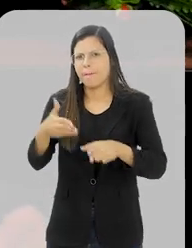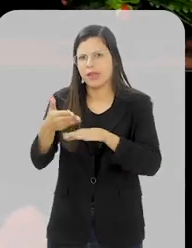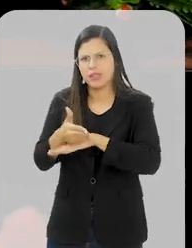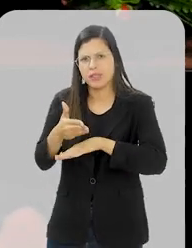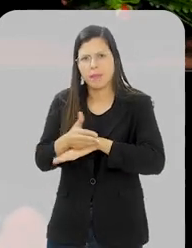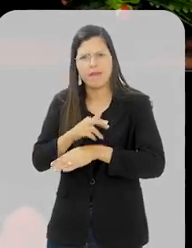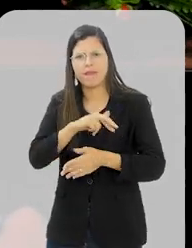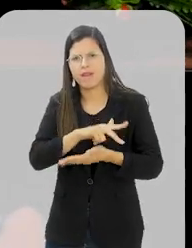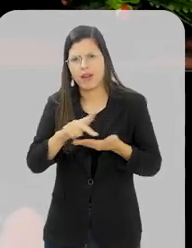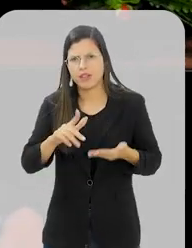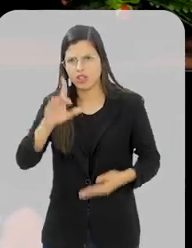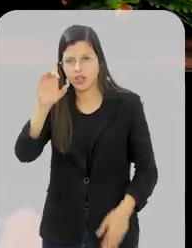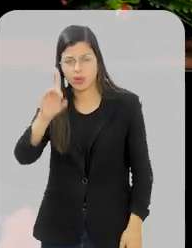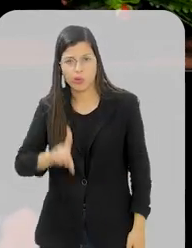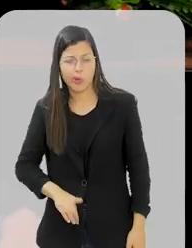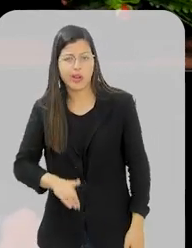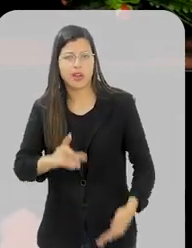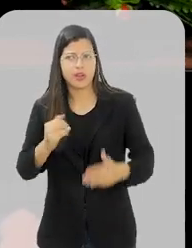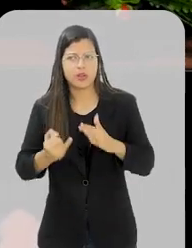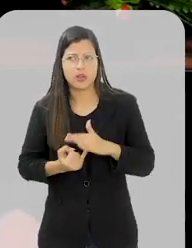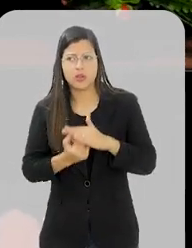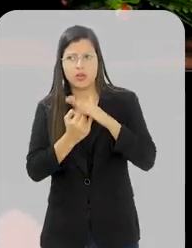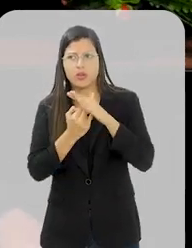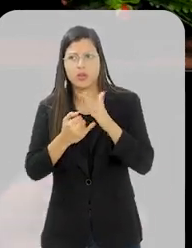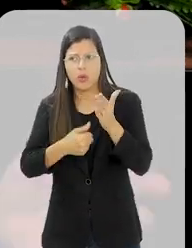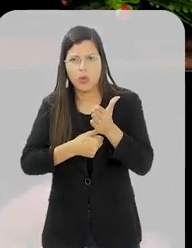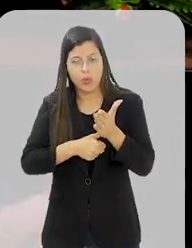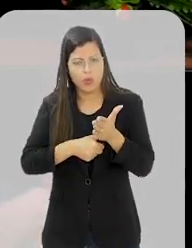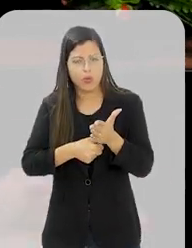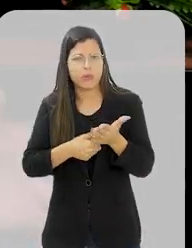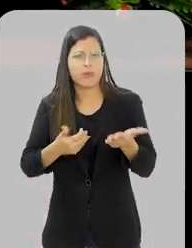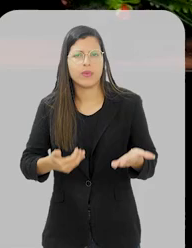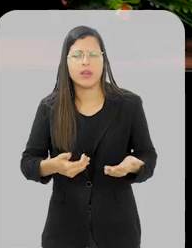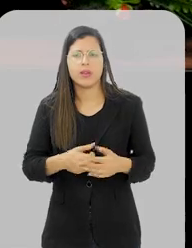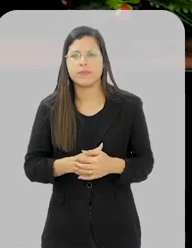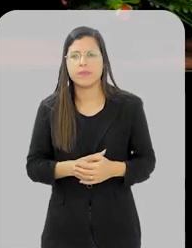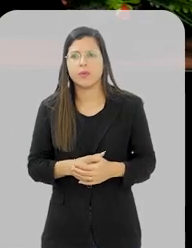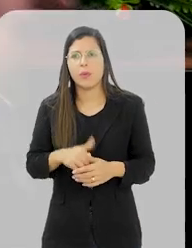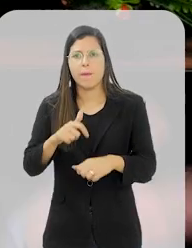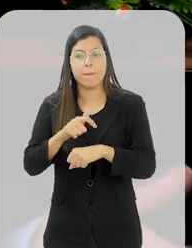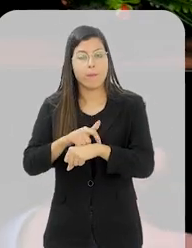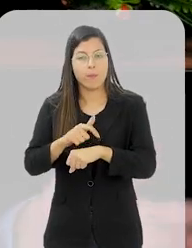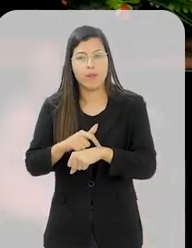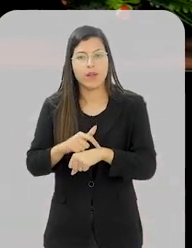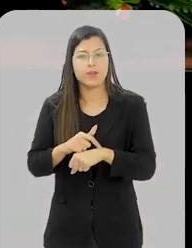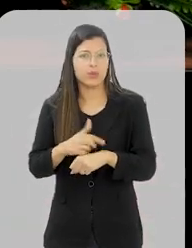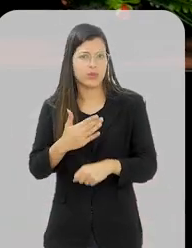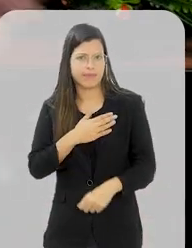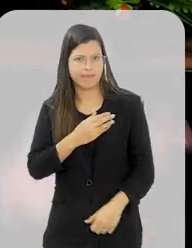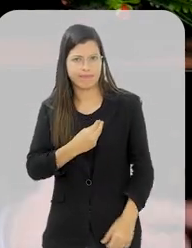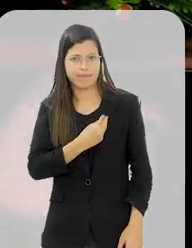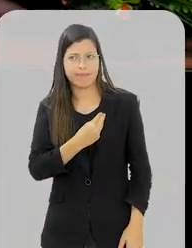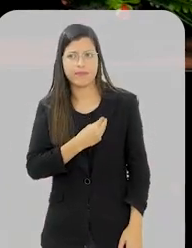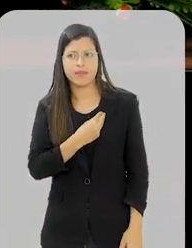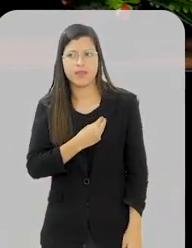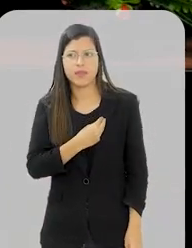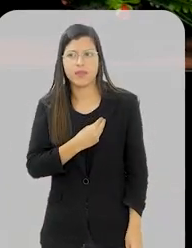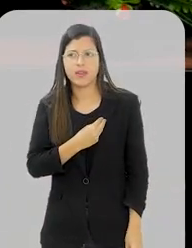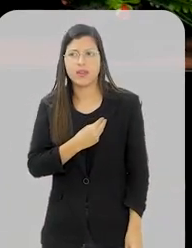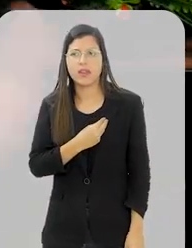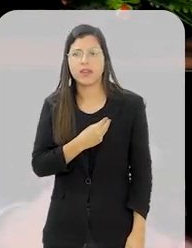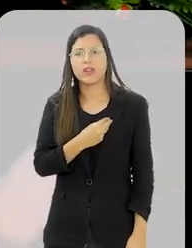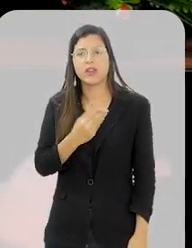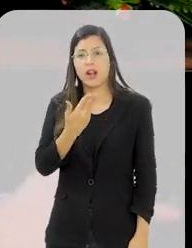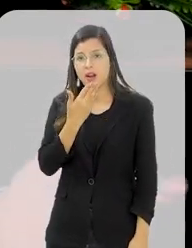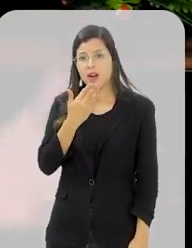várias diretorias de várias dessas dessas instituições de Clubes e em determinado momento da minha vida fui